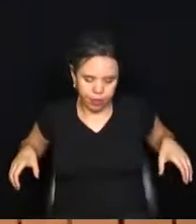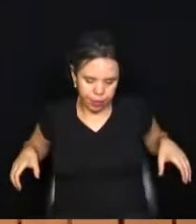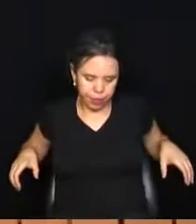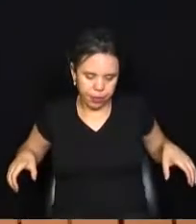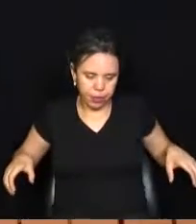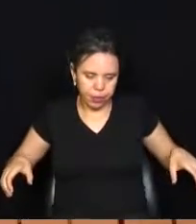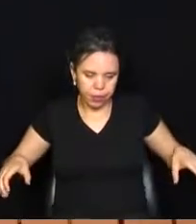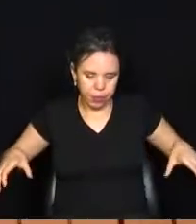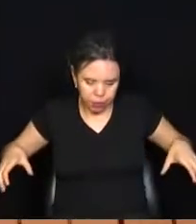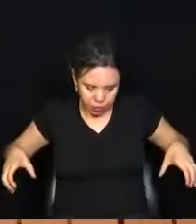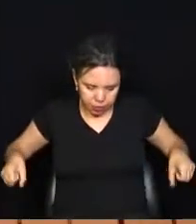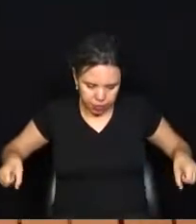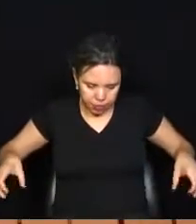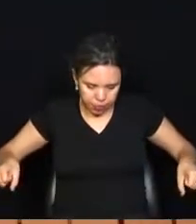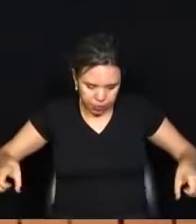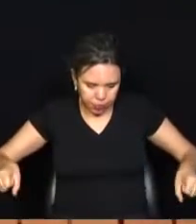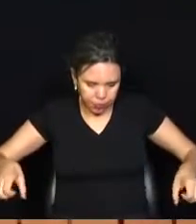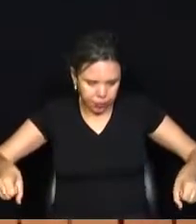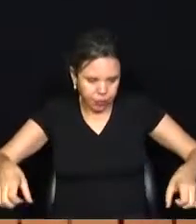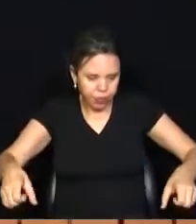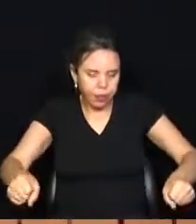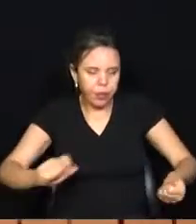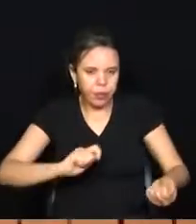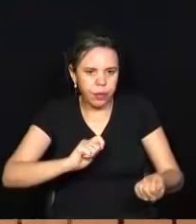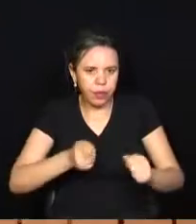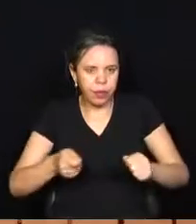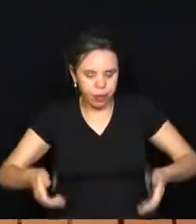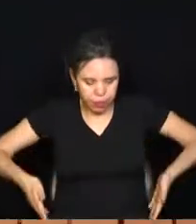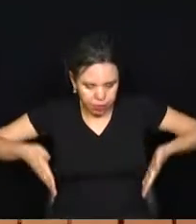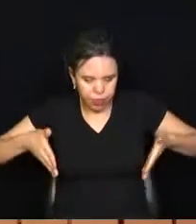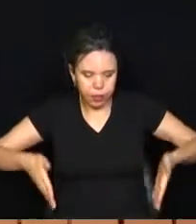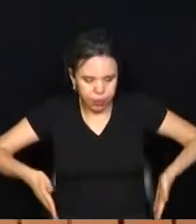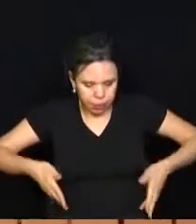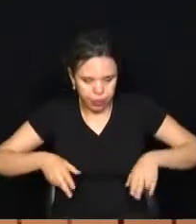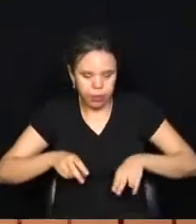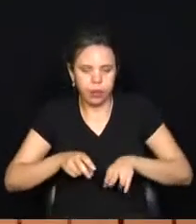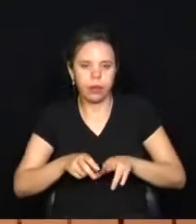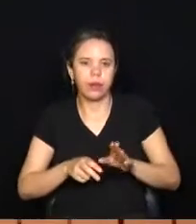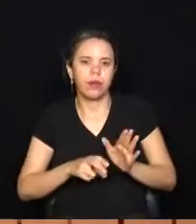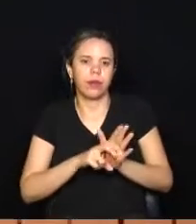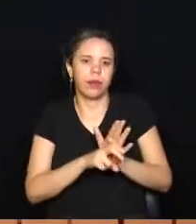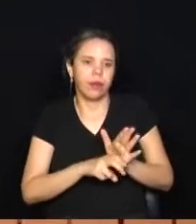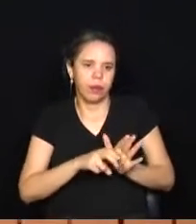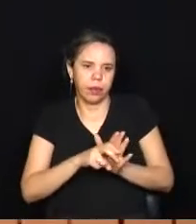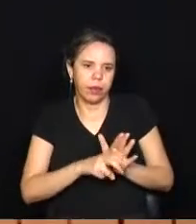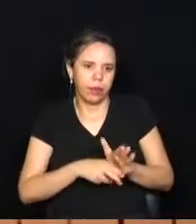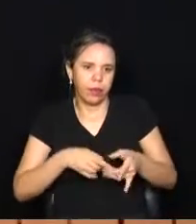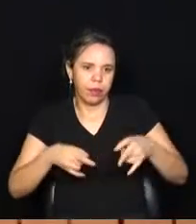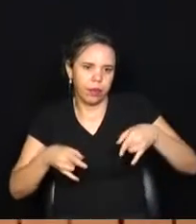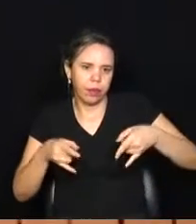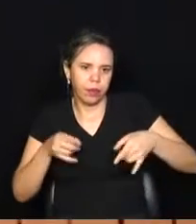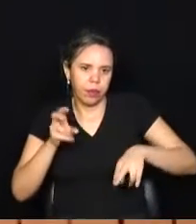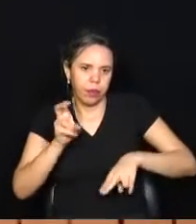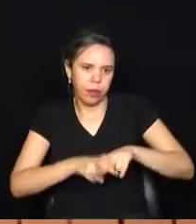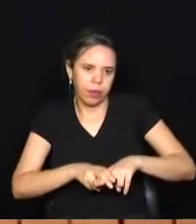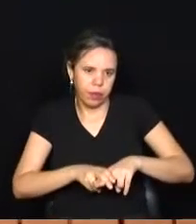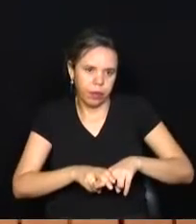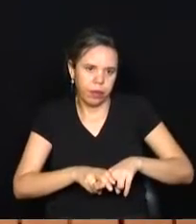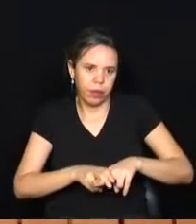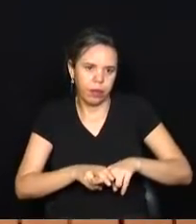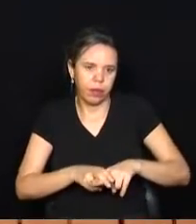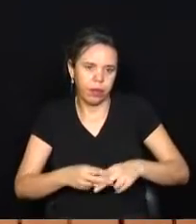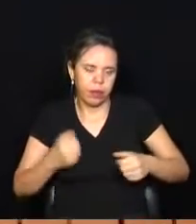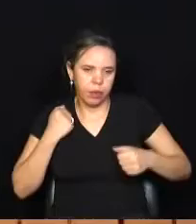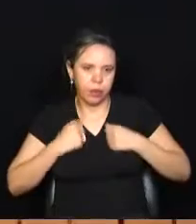que eles têm que ser adequados, as cadeiras de roda, cadeira de banho. E eu acredito que o